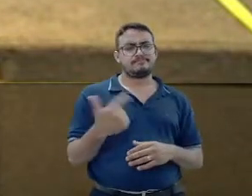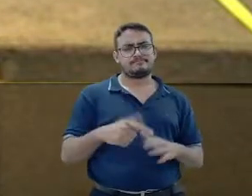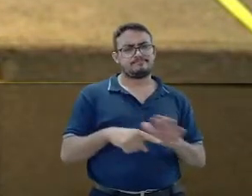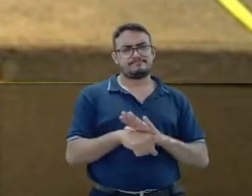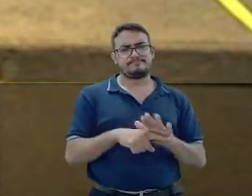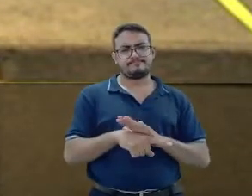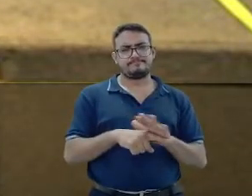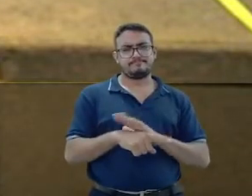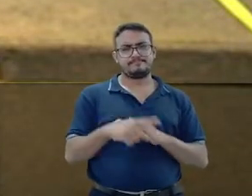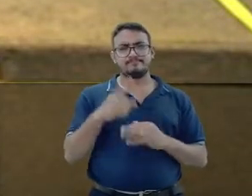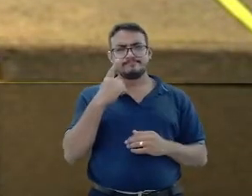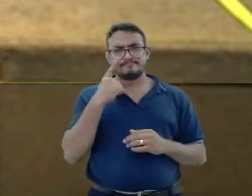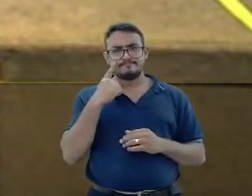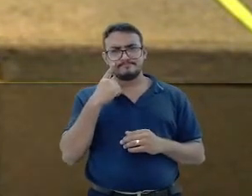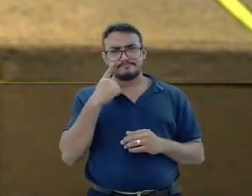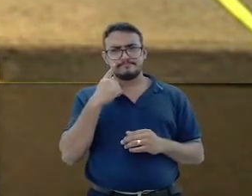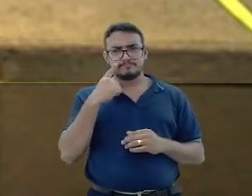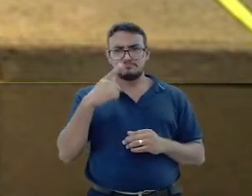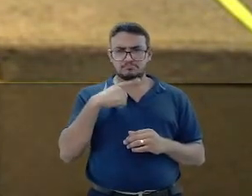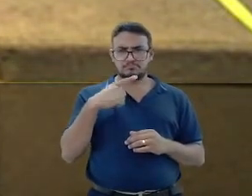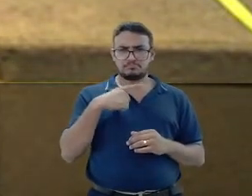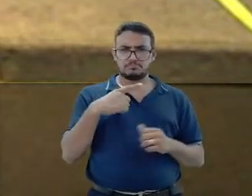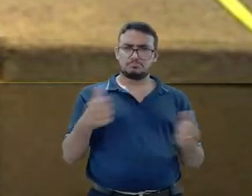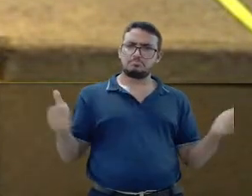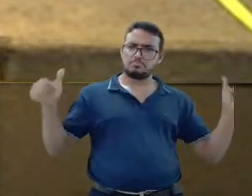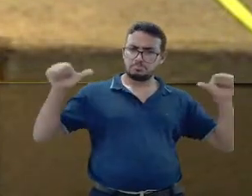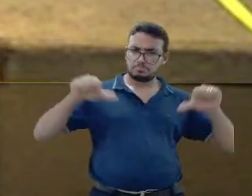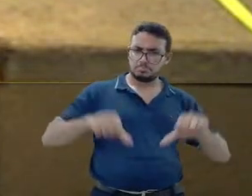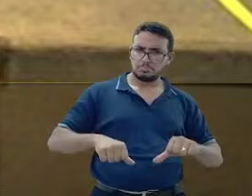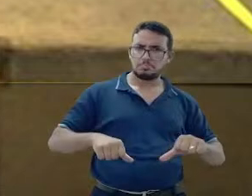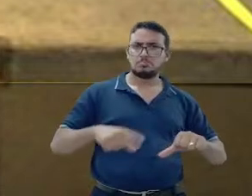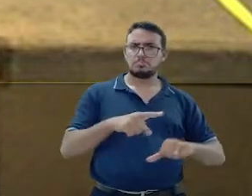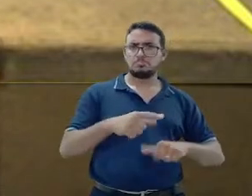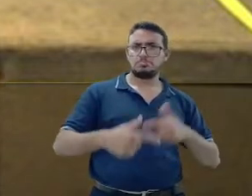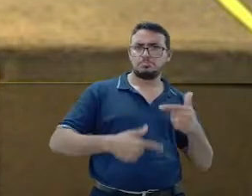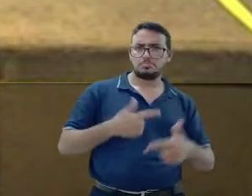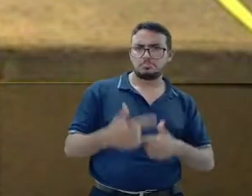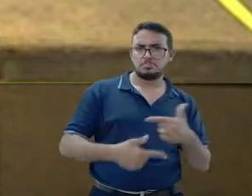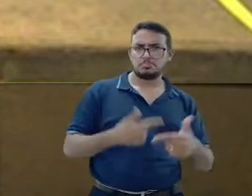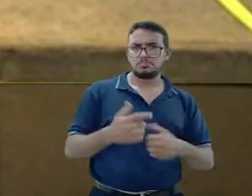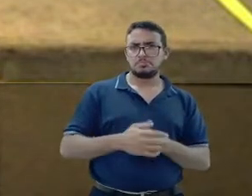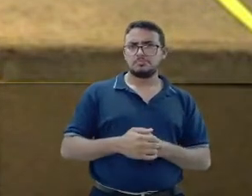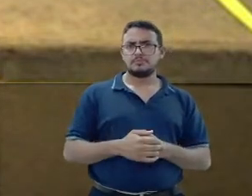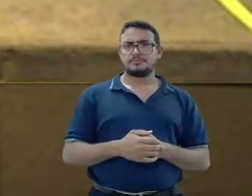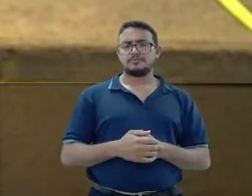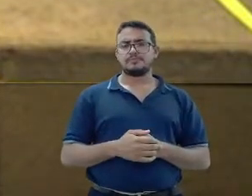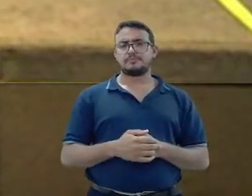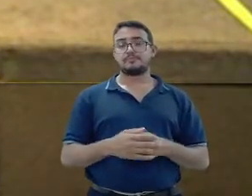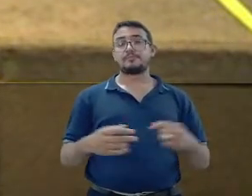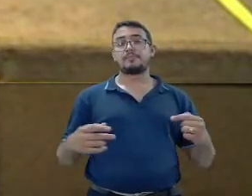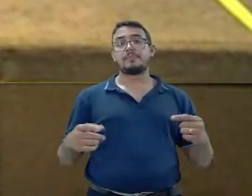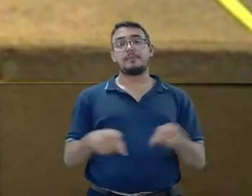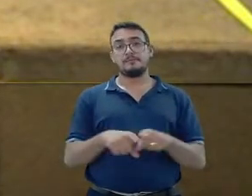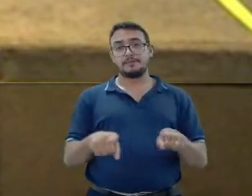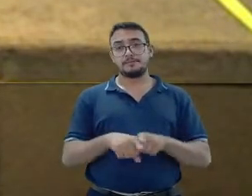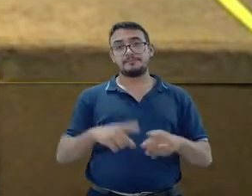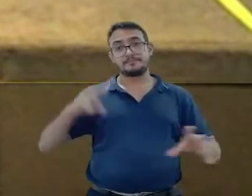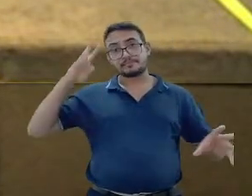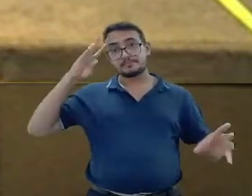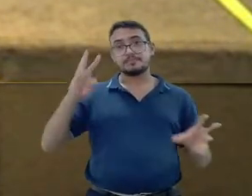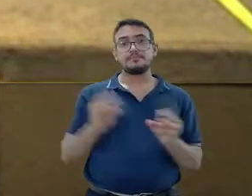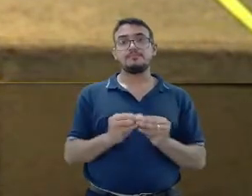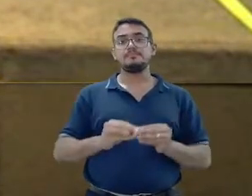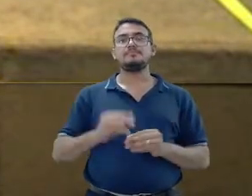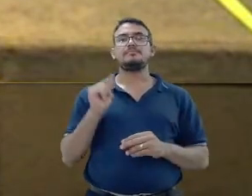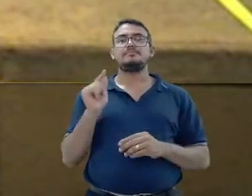de incapacidade, né, do obreiro. Em relação a isso, a consequência da conclusão desses laudos é de